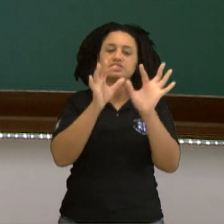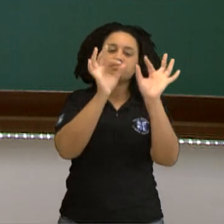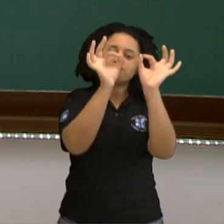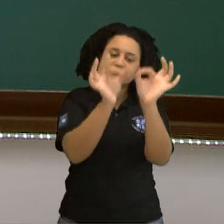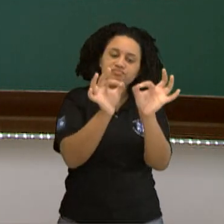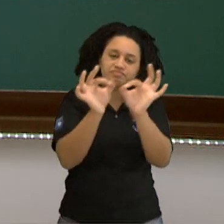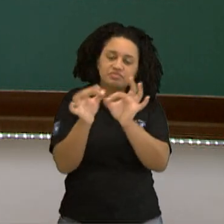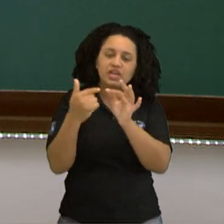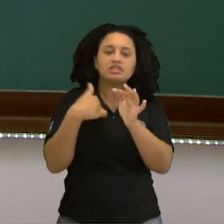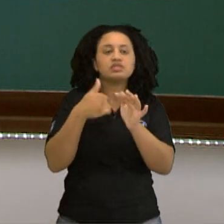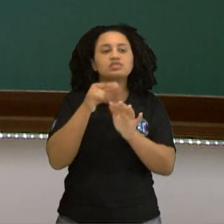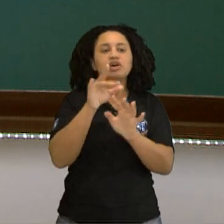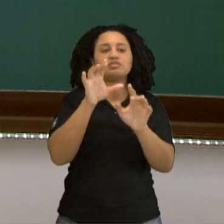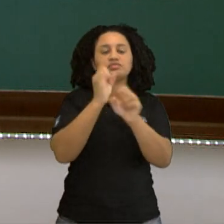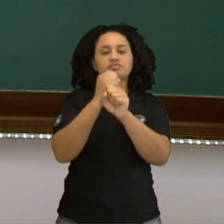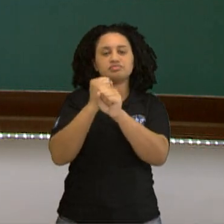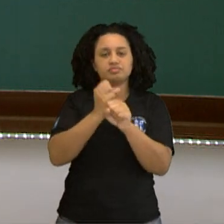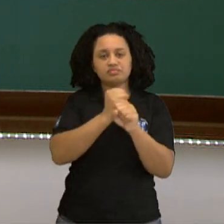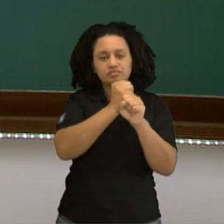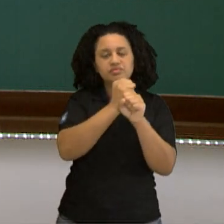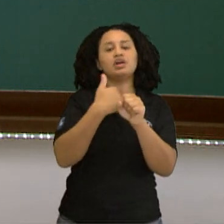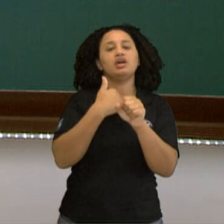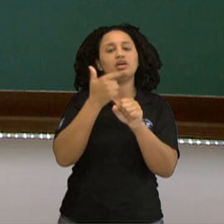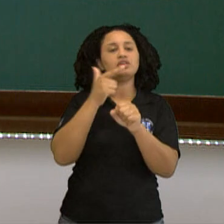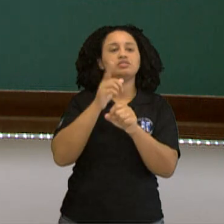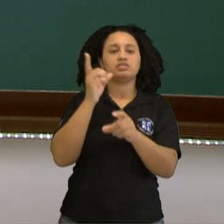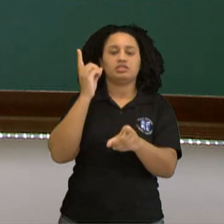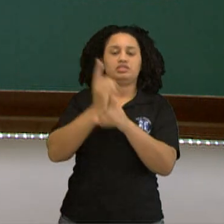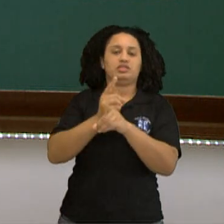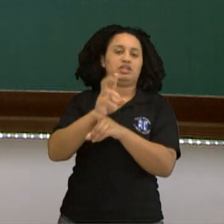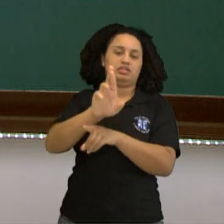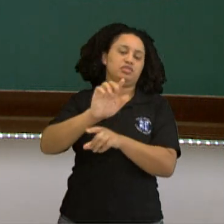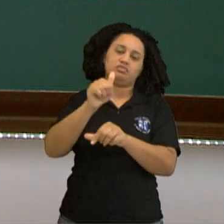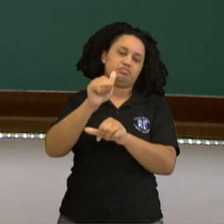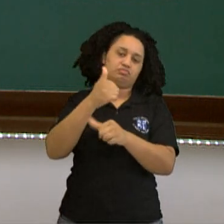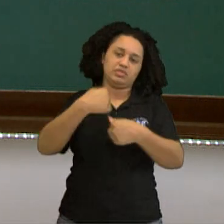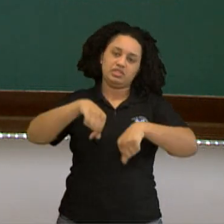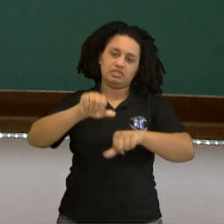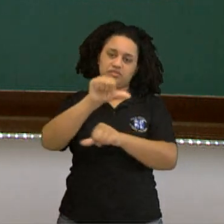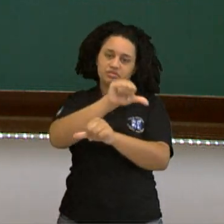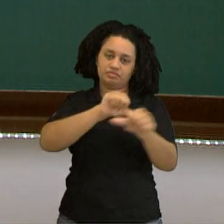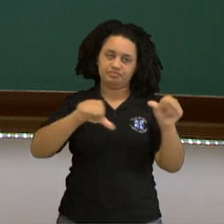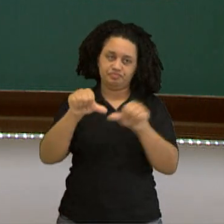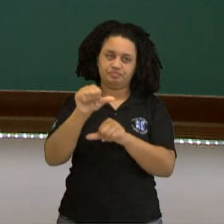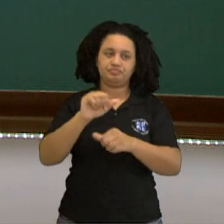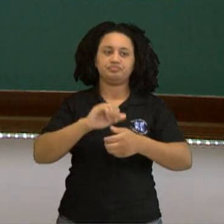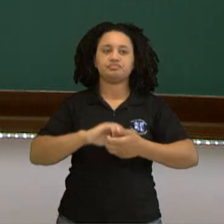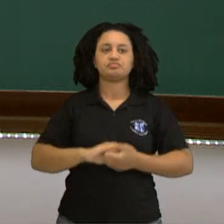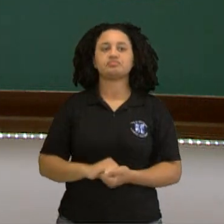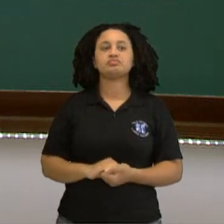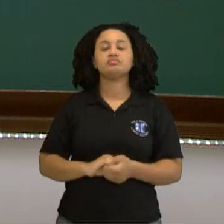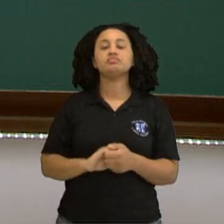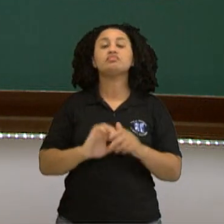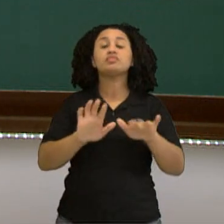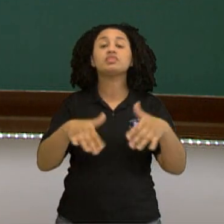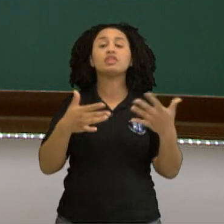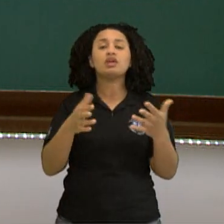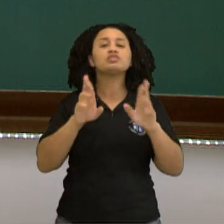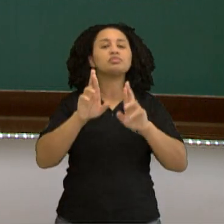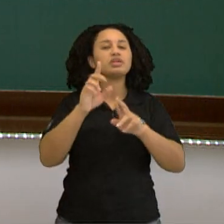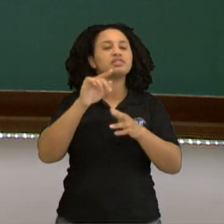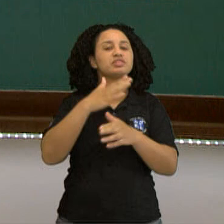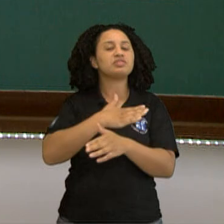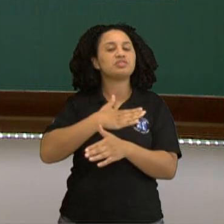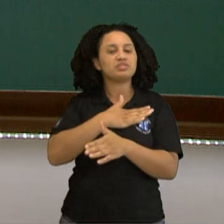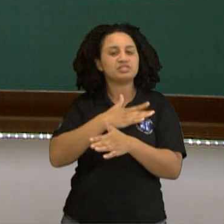tudo unidades oficiais, Sistema Internacional de Medida, certo? Estamos aí. Queridos, espero que tenham gostado